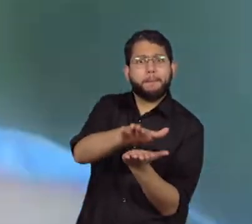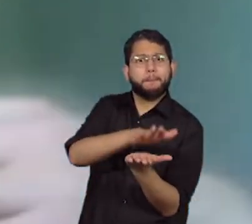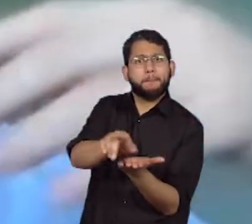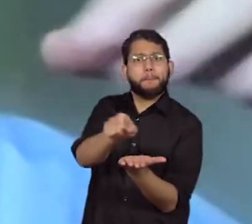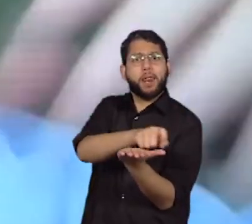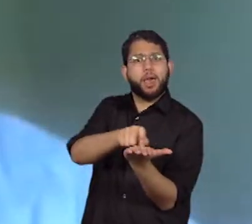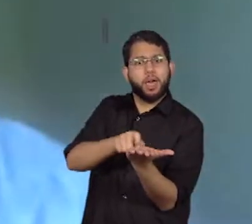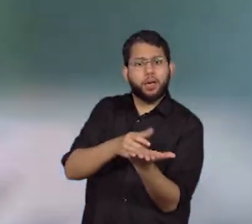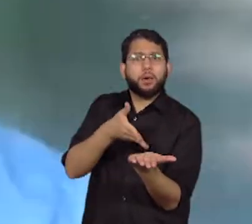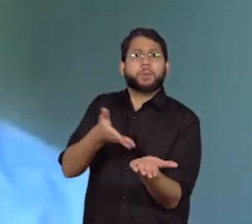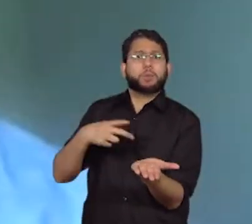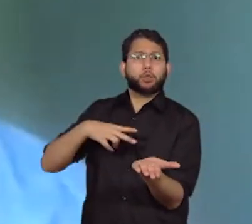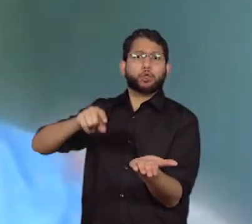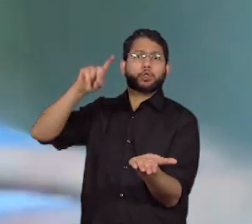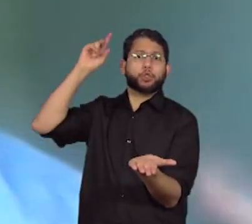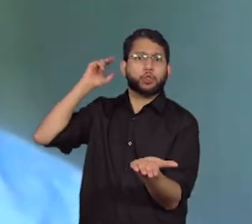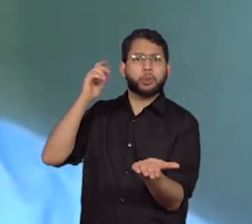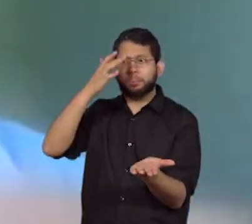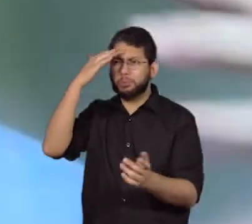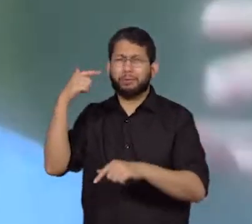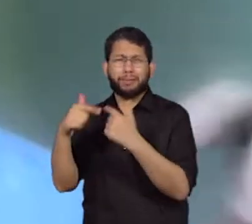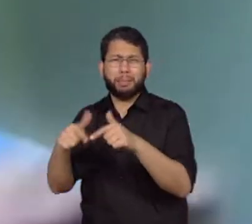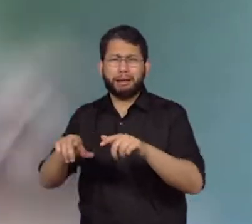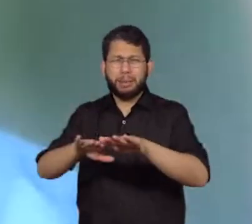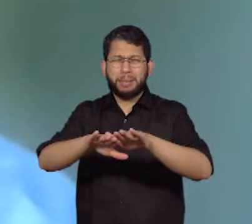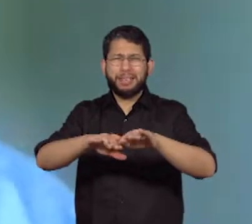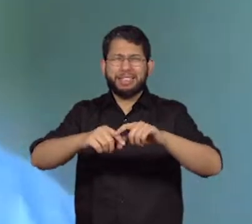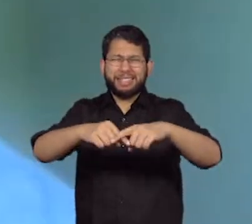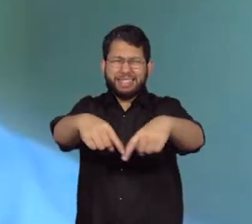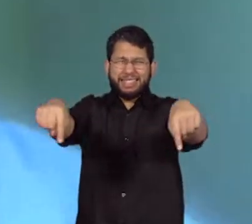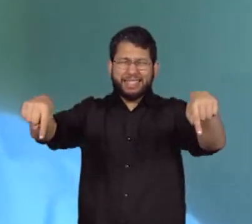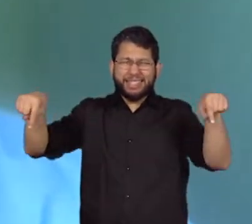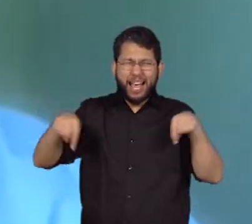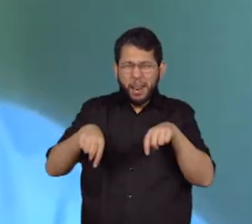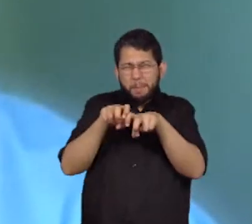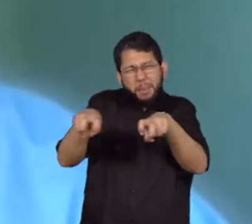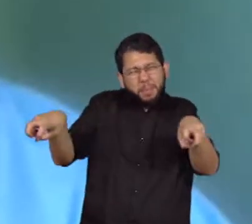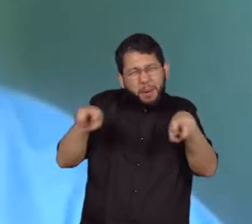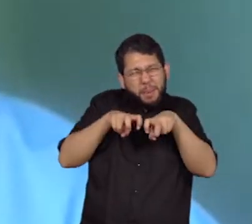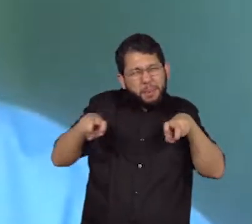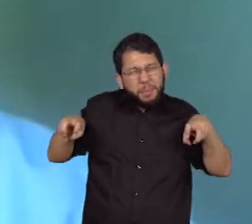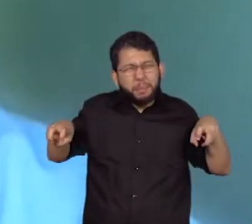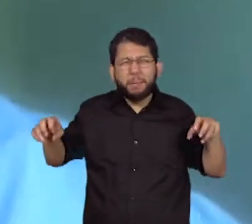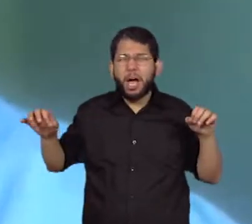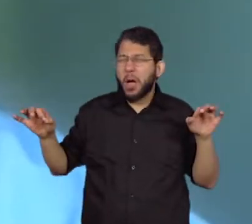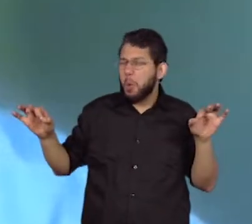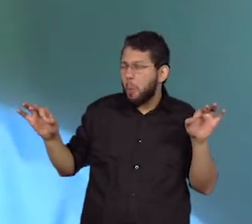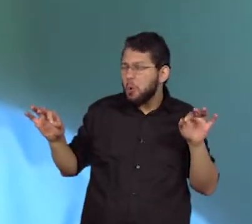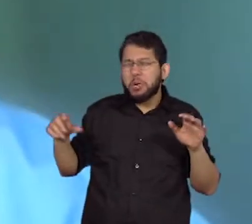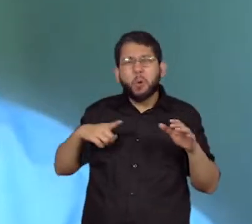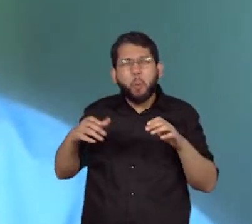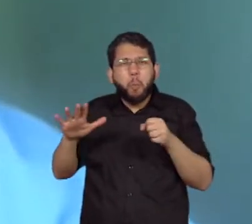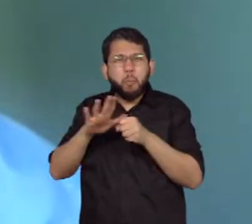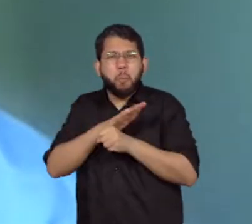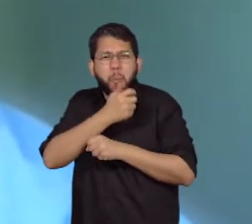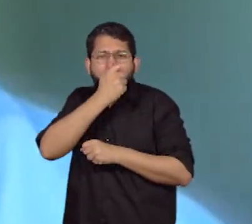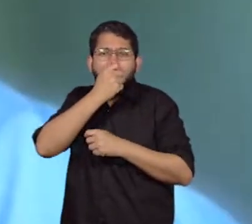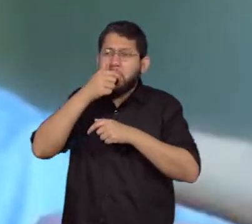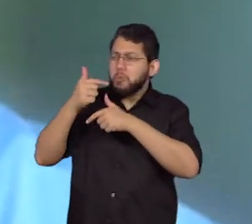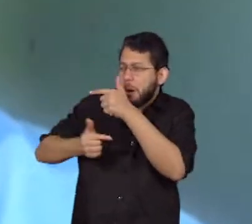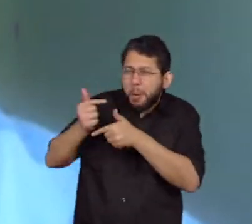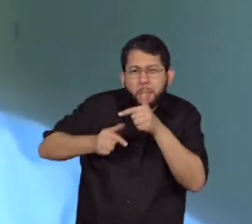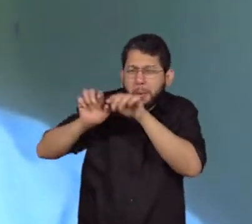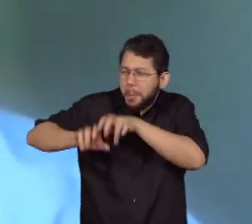tinha recurso, tinha muitos jornalistas trabalhando, era um trabalho muito cuidadoso de edição, então, enfim, foi uma experiência muito